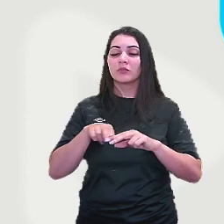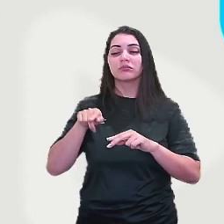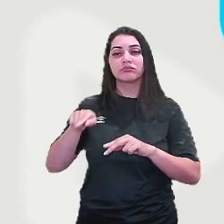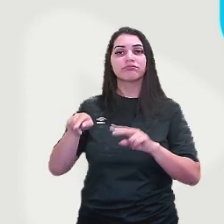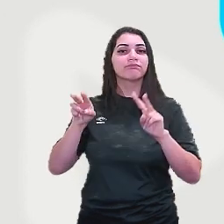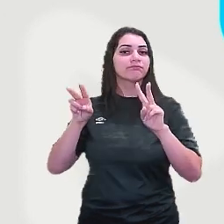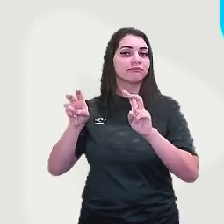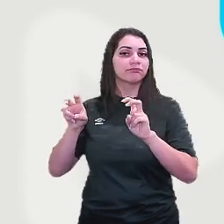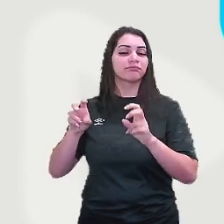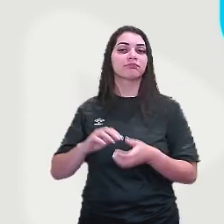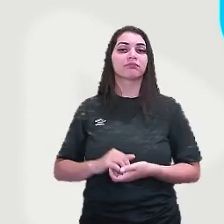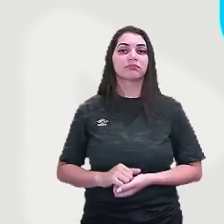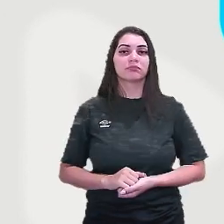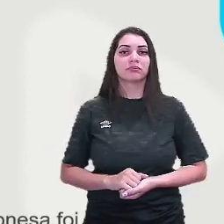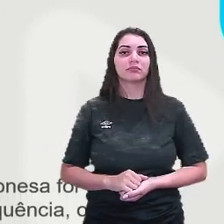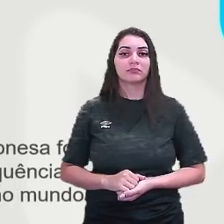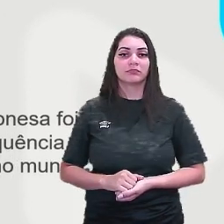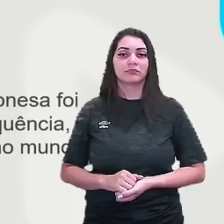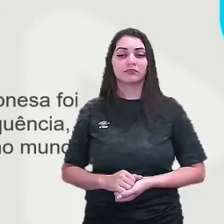questão.